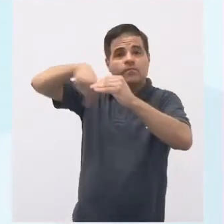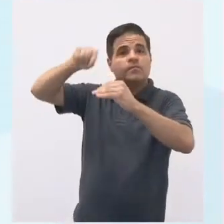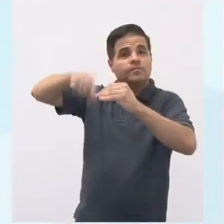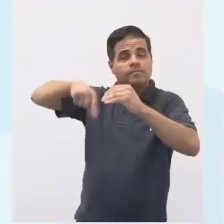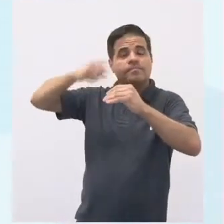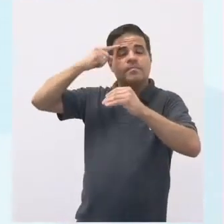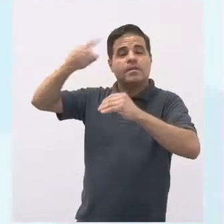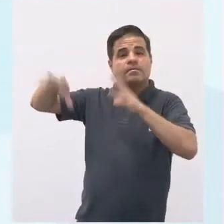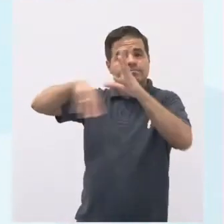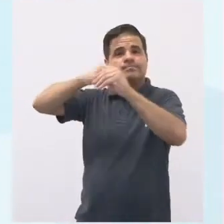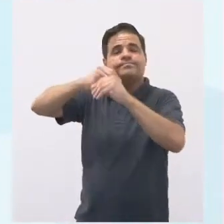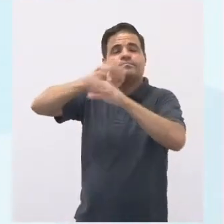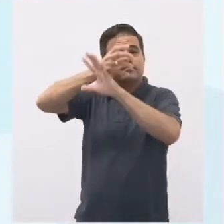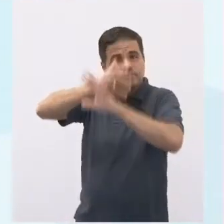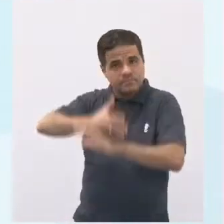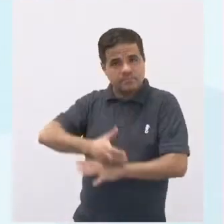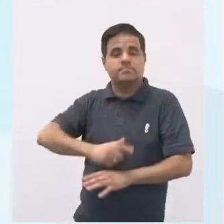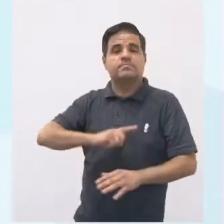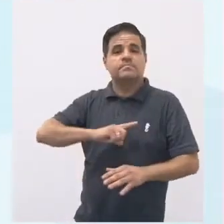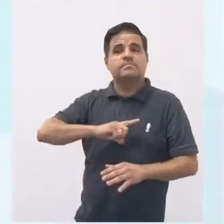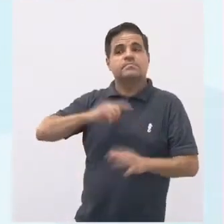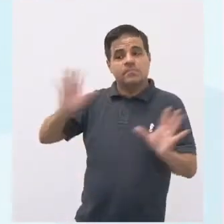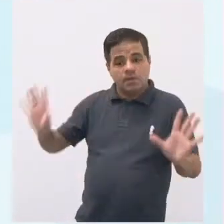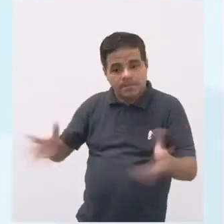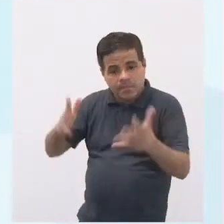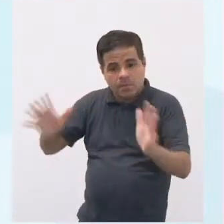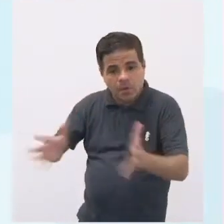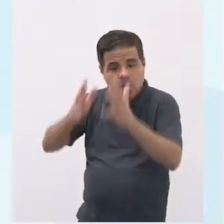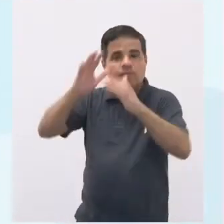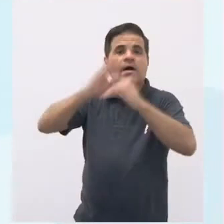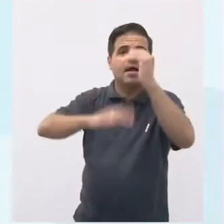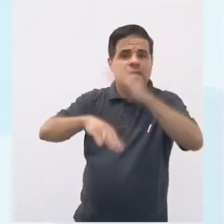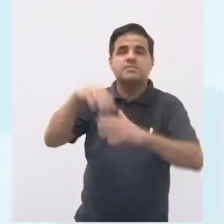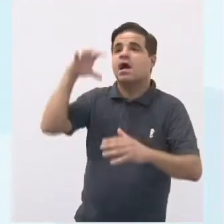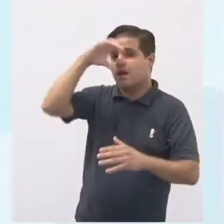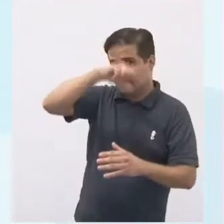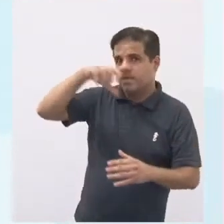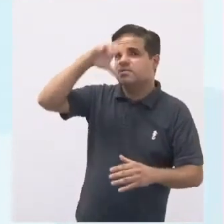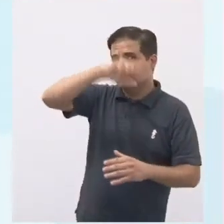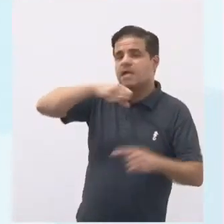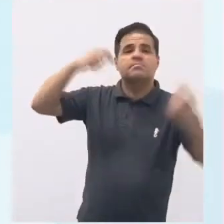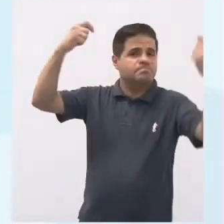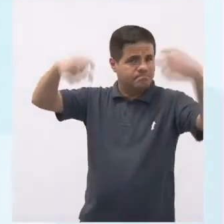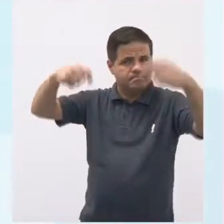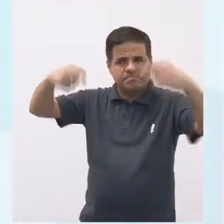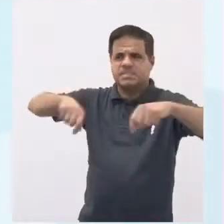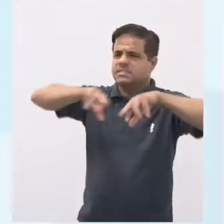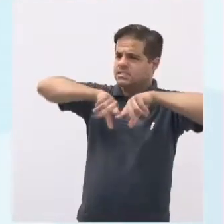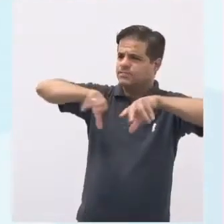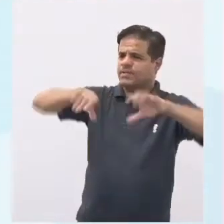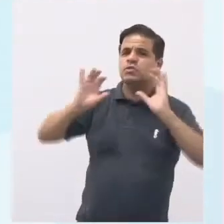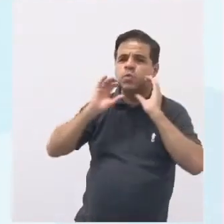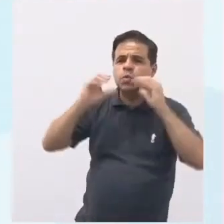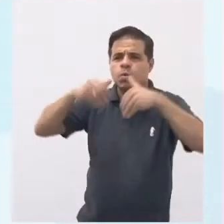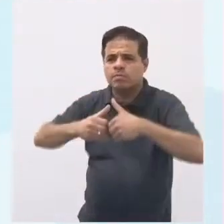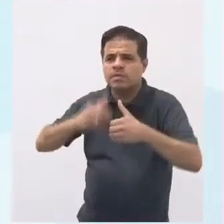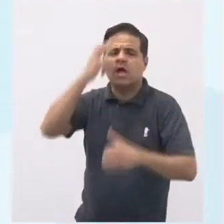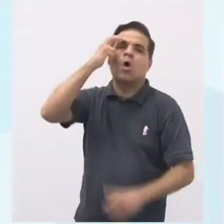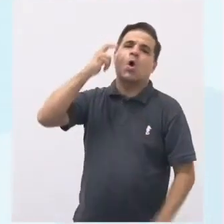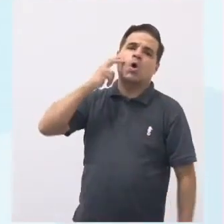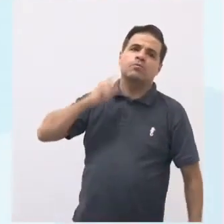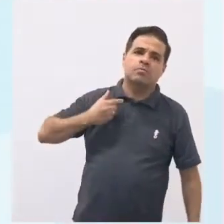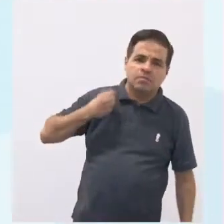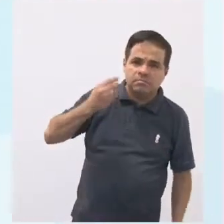são implementações curriculares, tá? Que promovam, assim, a aprendizagem necessárias nas diversas comunidades e cultura.